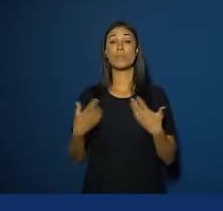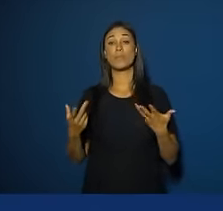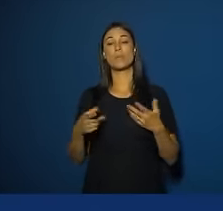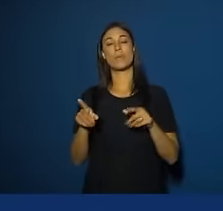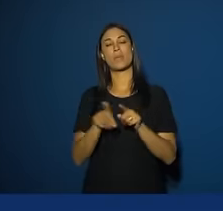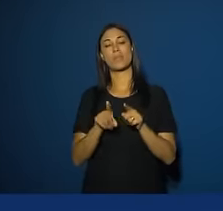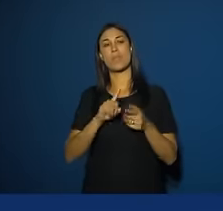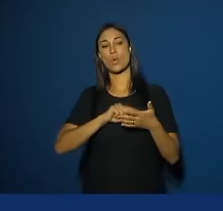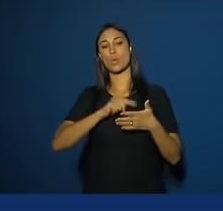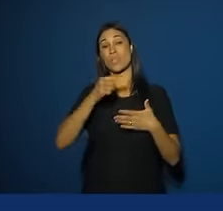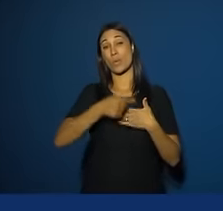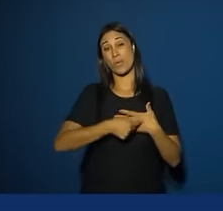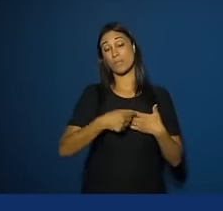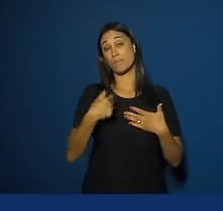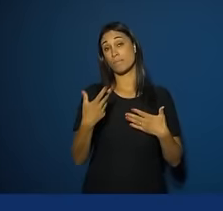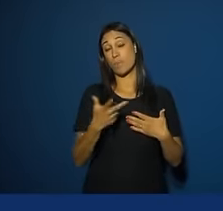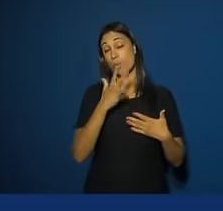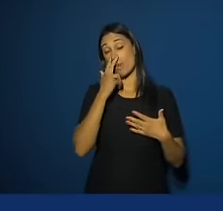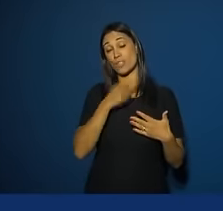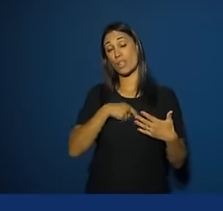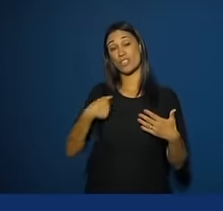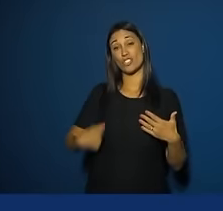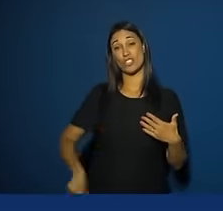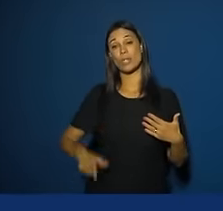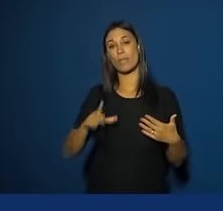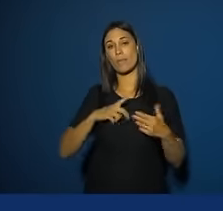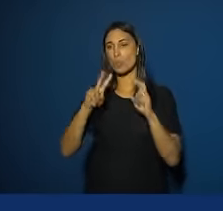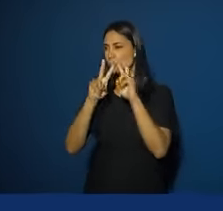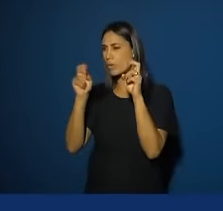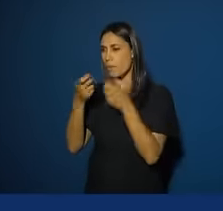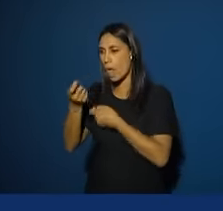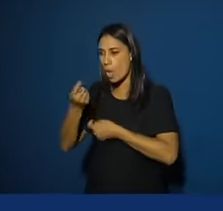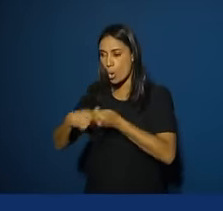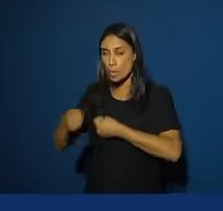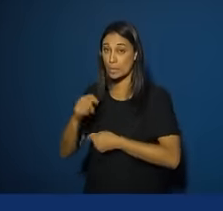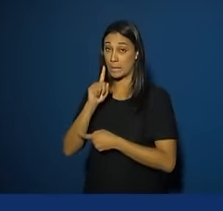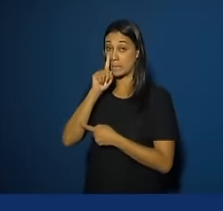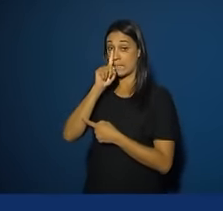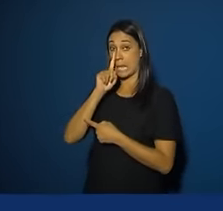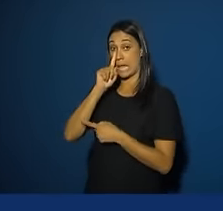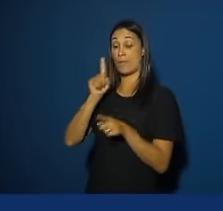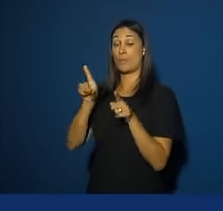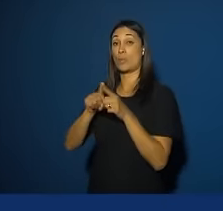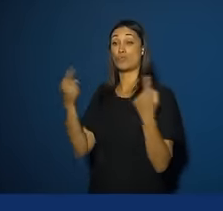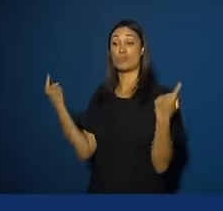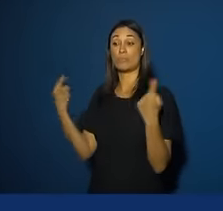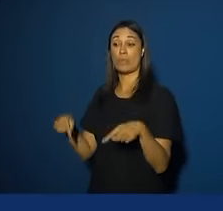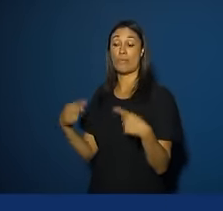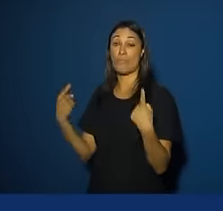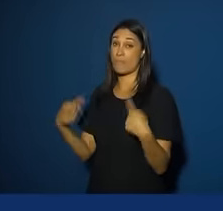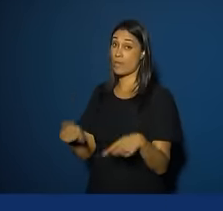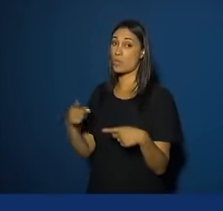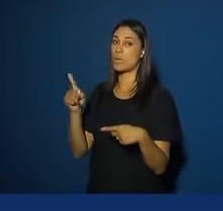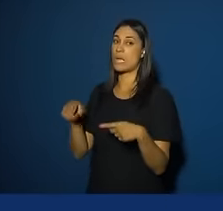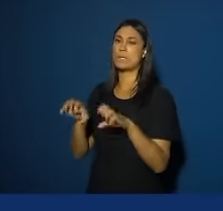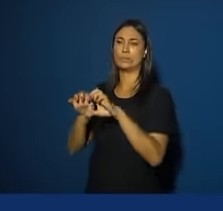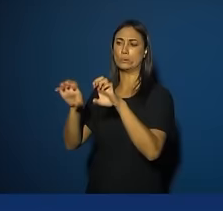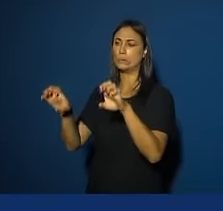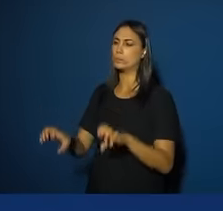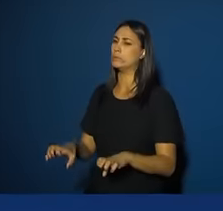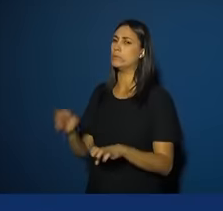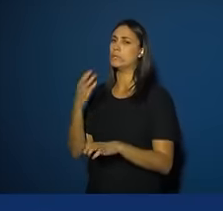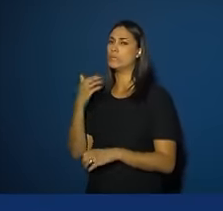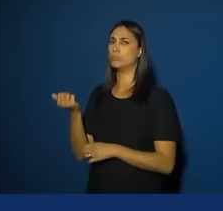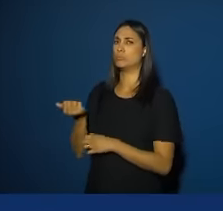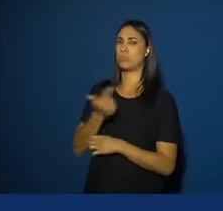com muitas consequências eu acho que a China tem um tema econômico grave ela tem um desafio que é mais estrutural do que uma